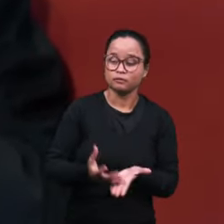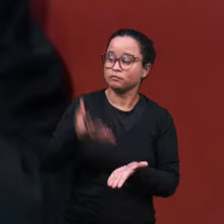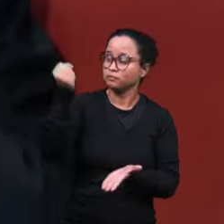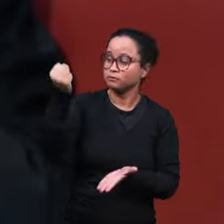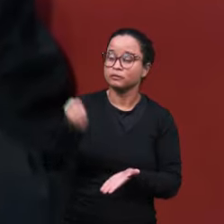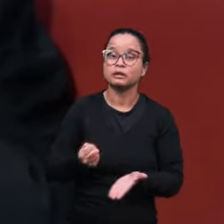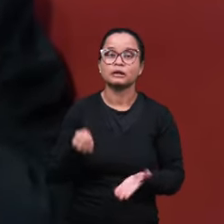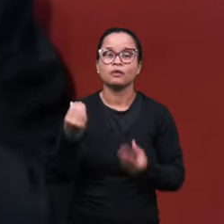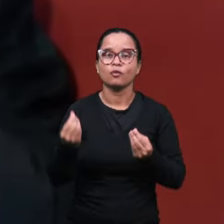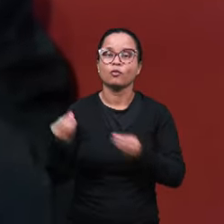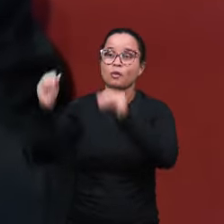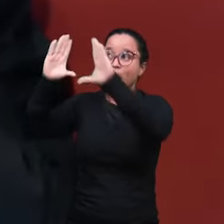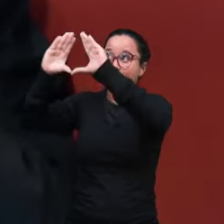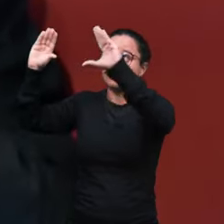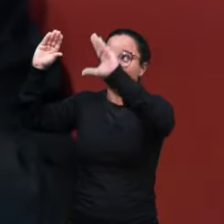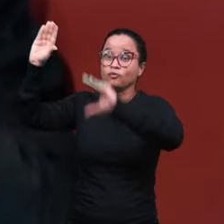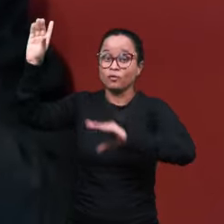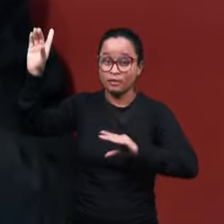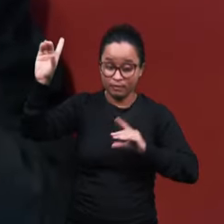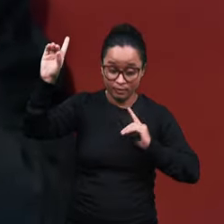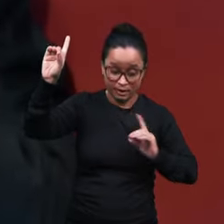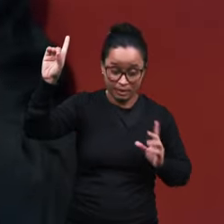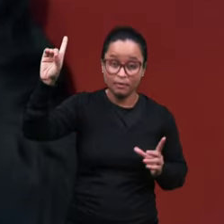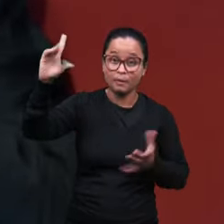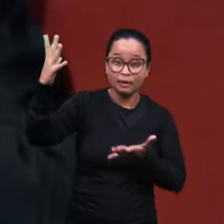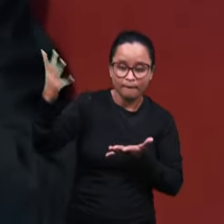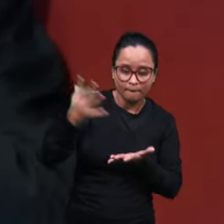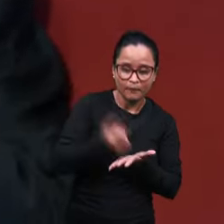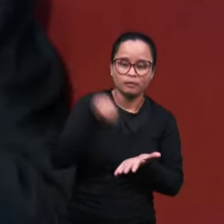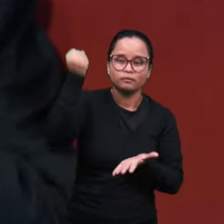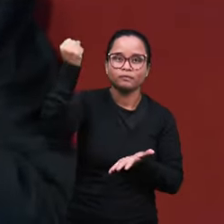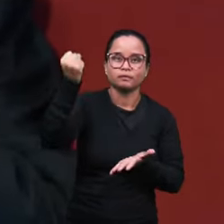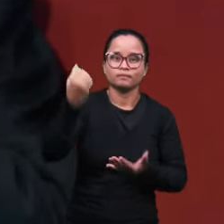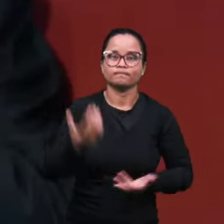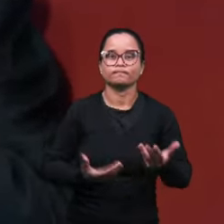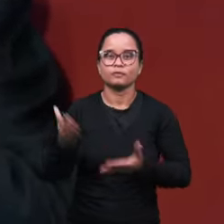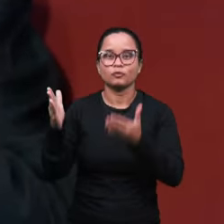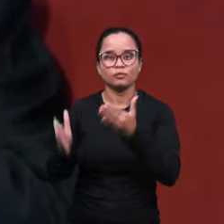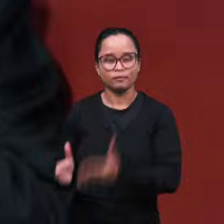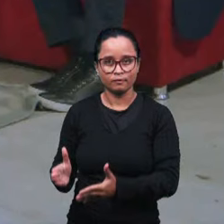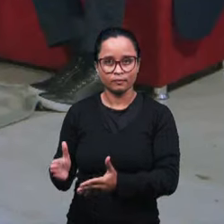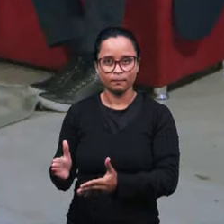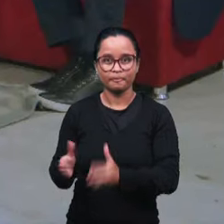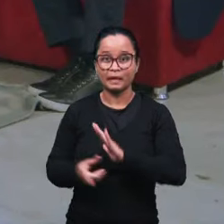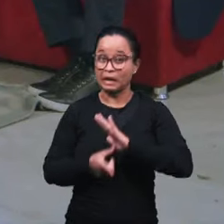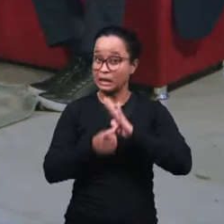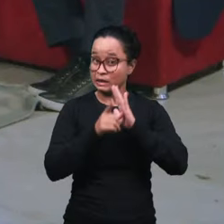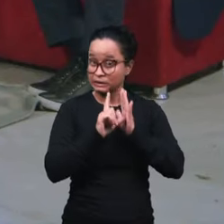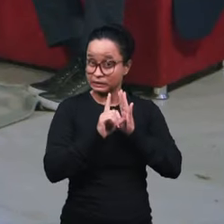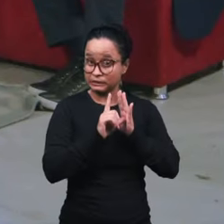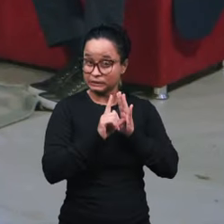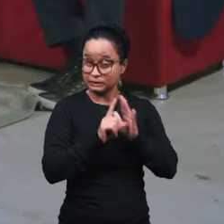entre nuvens arrebatar a sua igreja antes da tribulação. Isso ficou muito bem esclarecido na live de ontem.